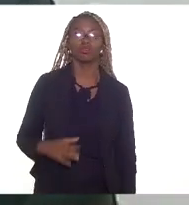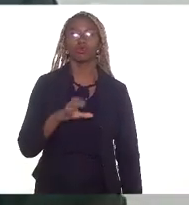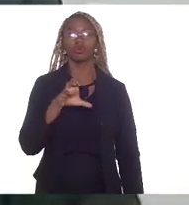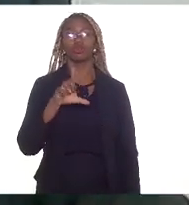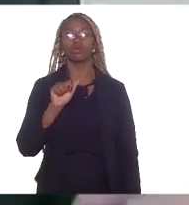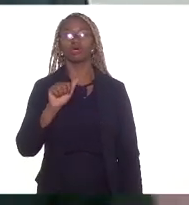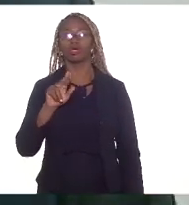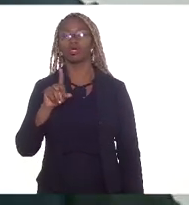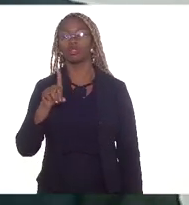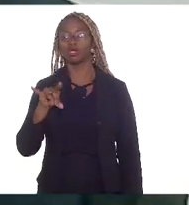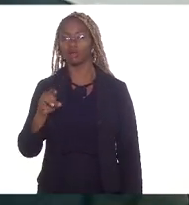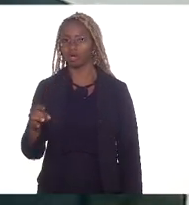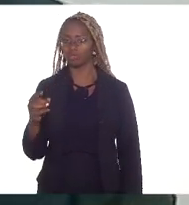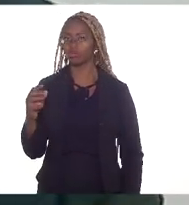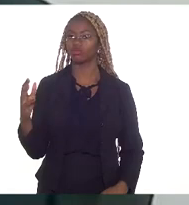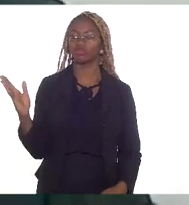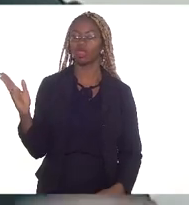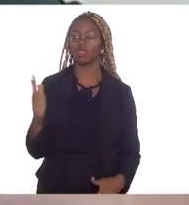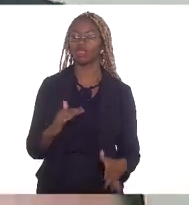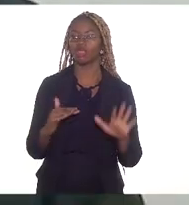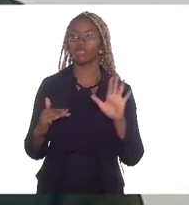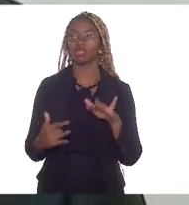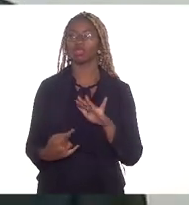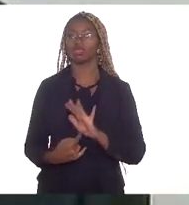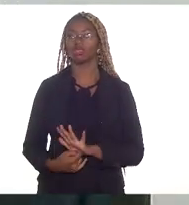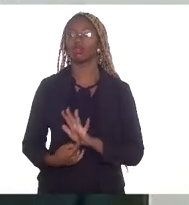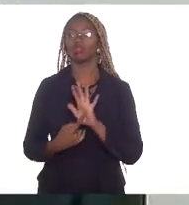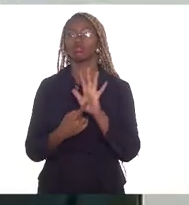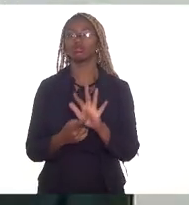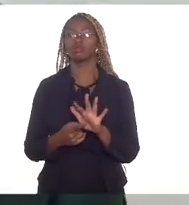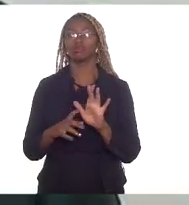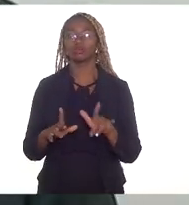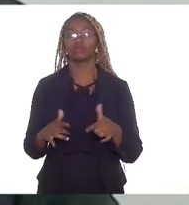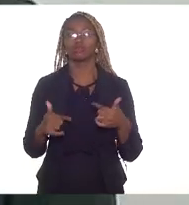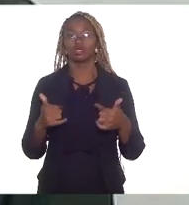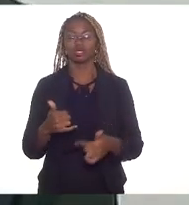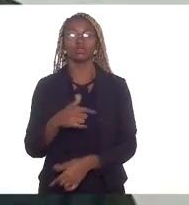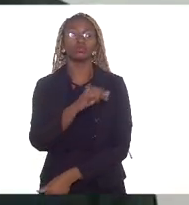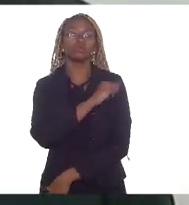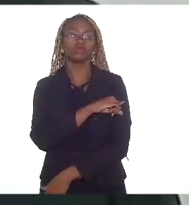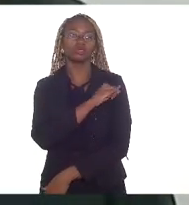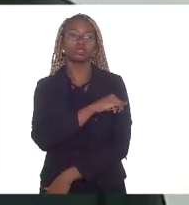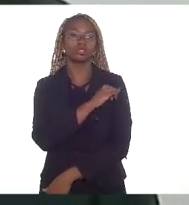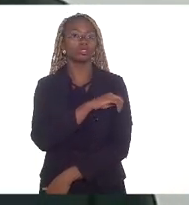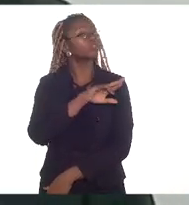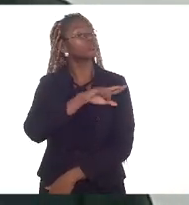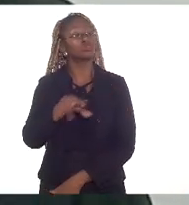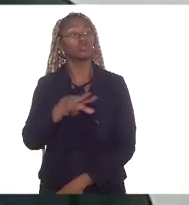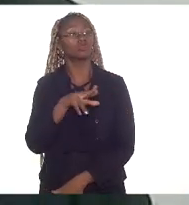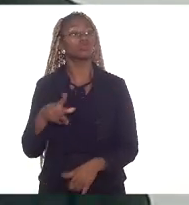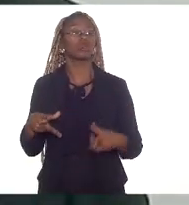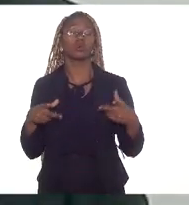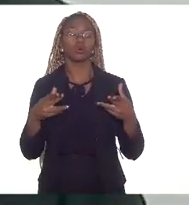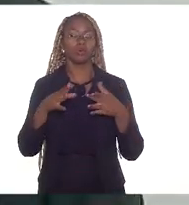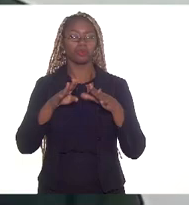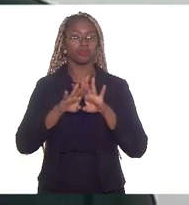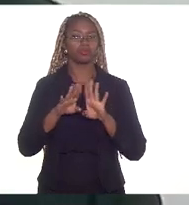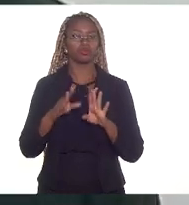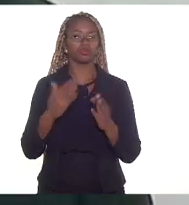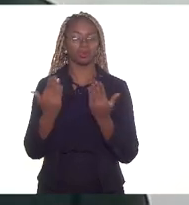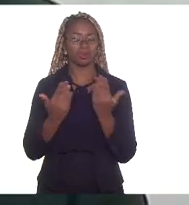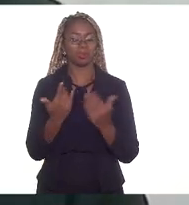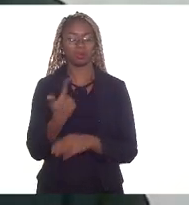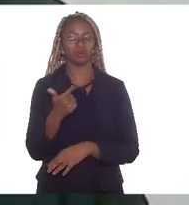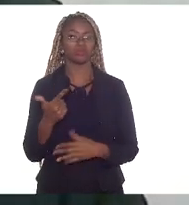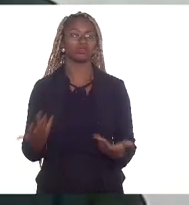Castro trazendo um feito para o estado do Rio de Janeiro que não se iguala até então. Não se